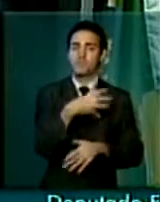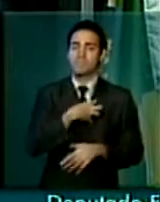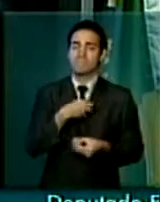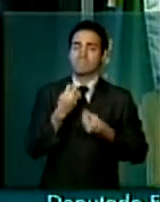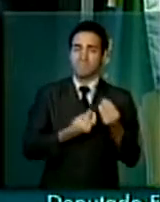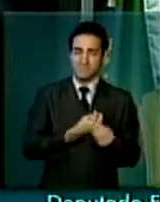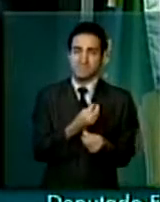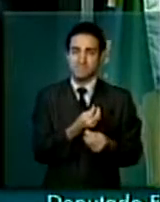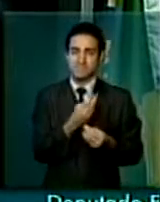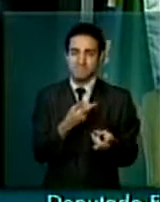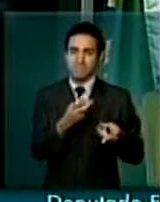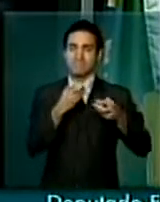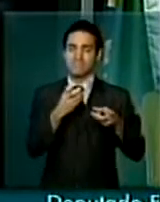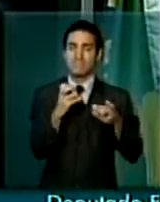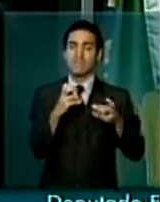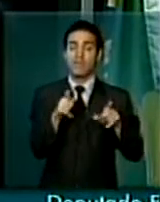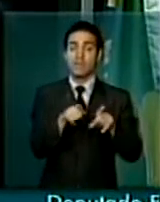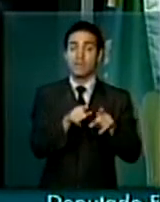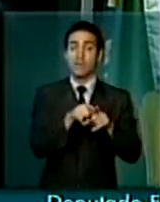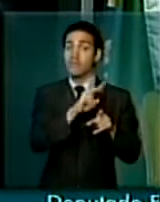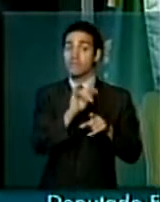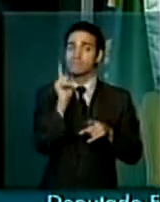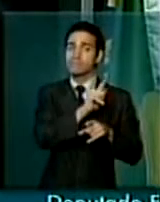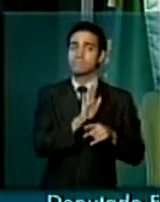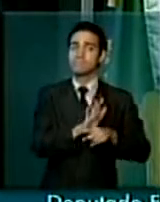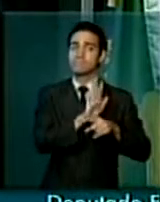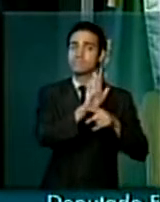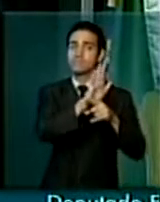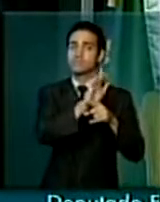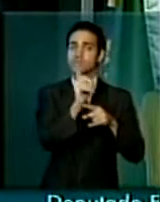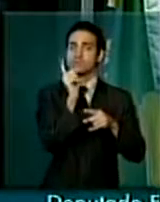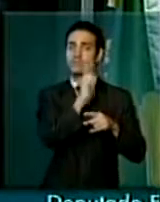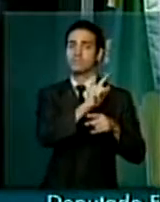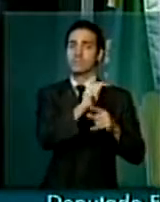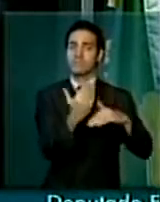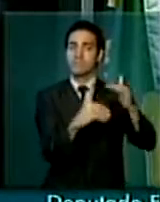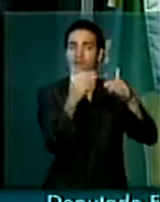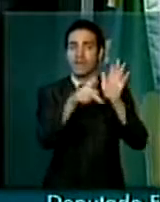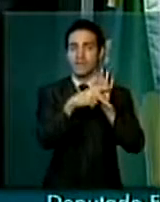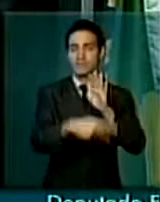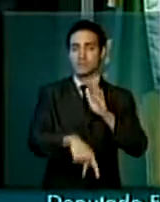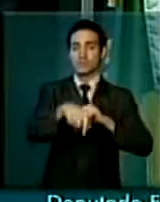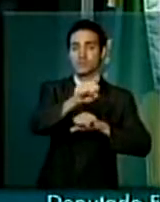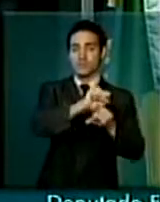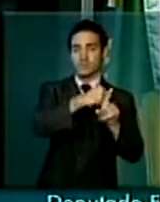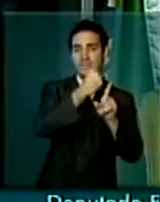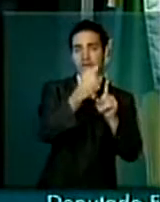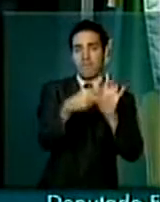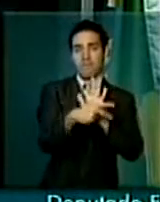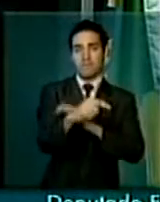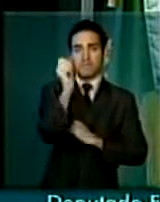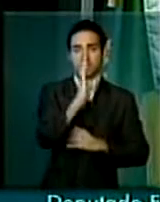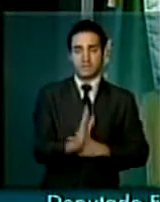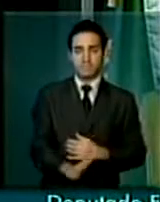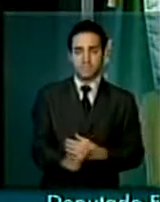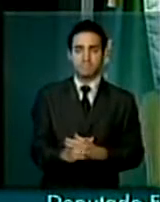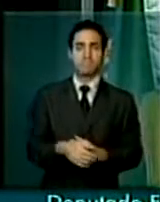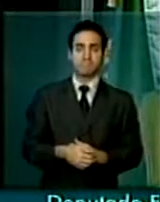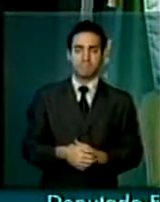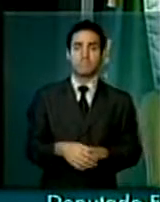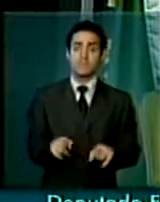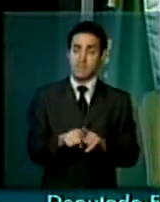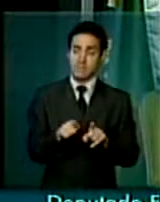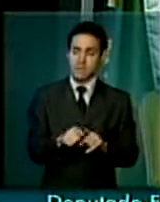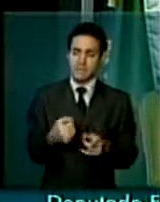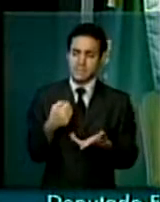o seu contributo para alcançar o progresso social neste país. A persistência